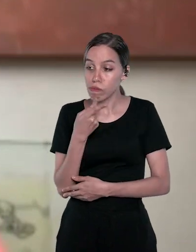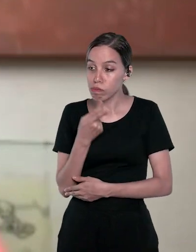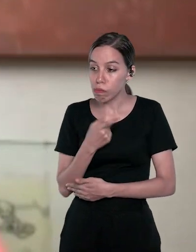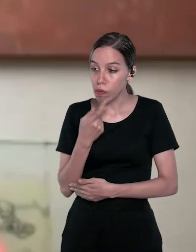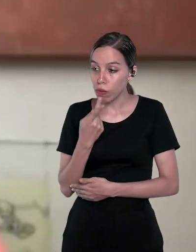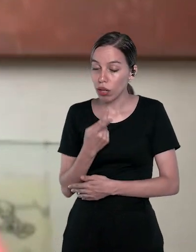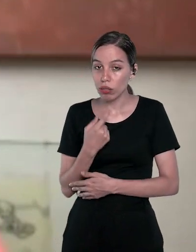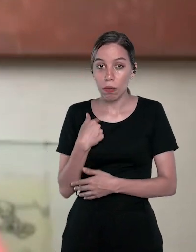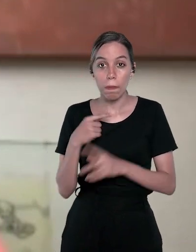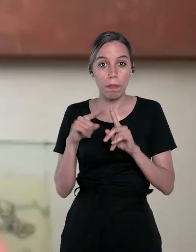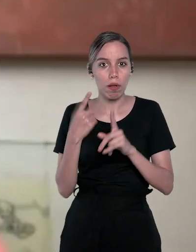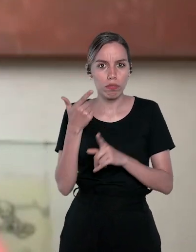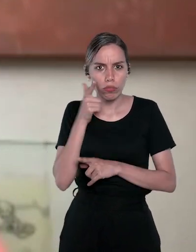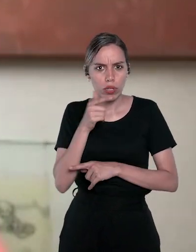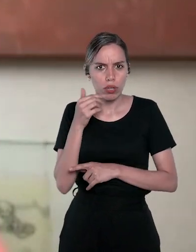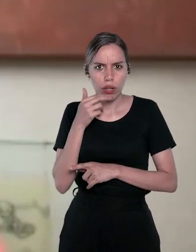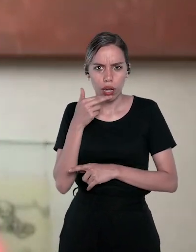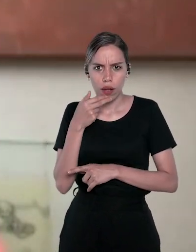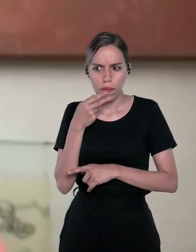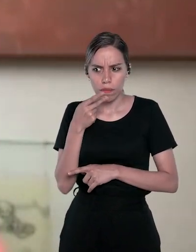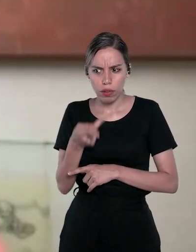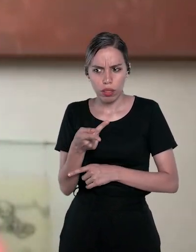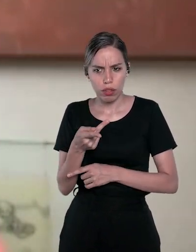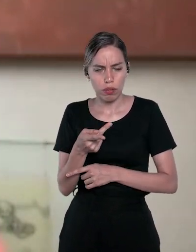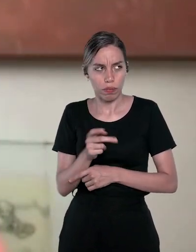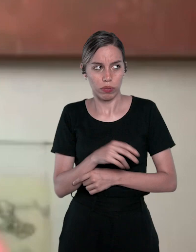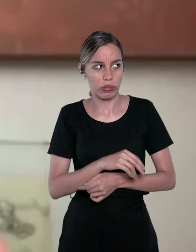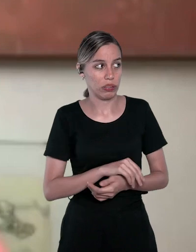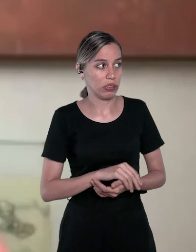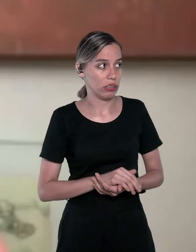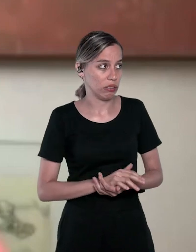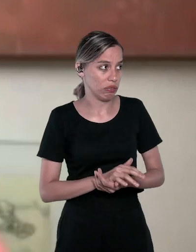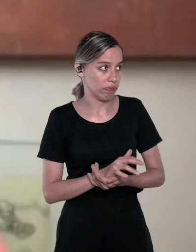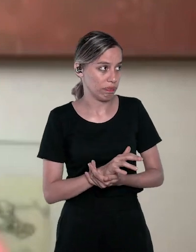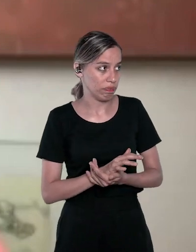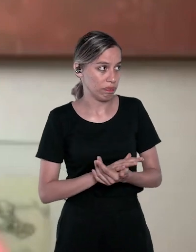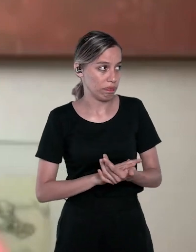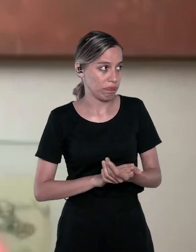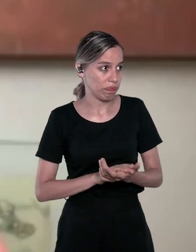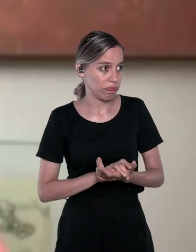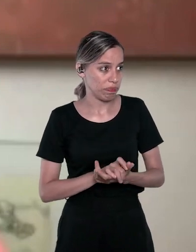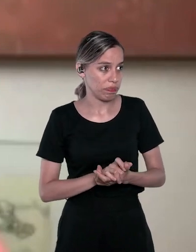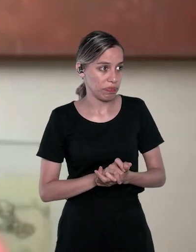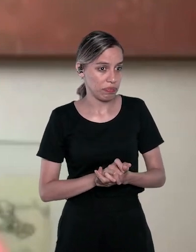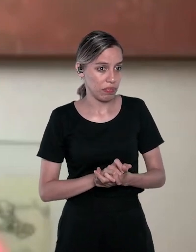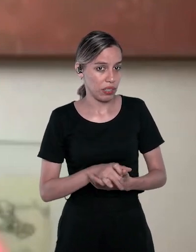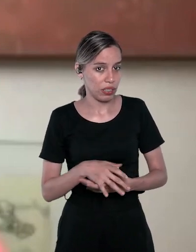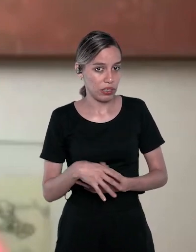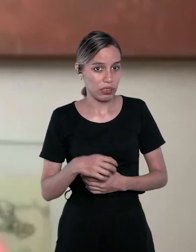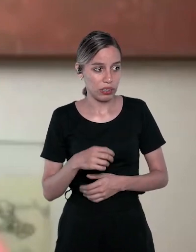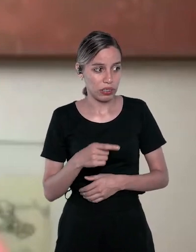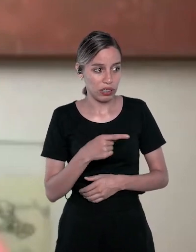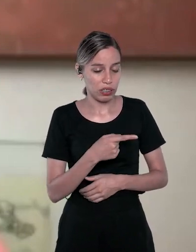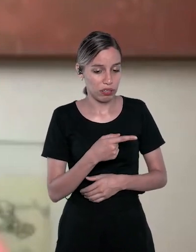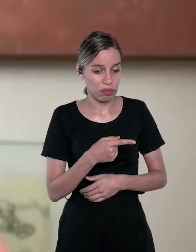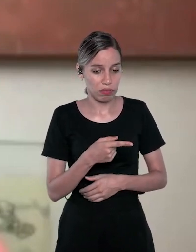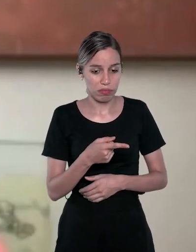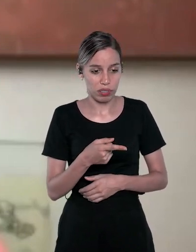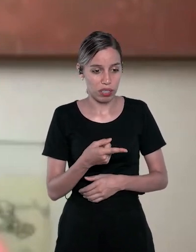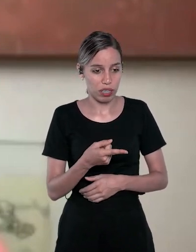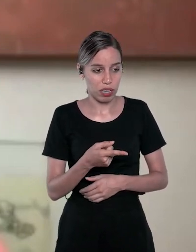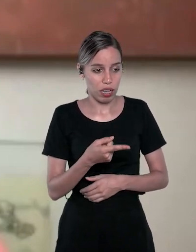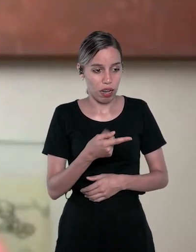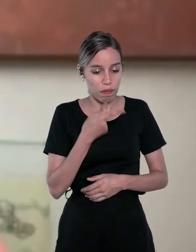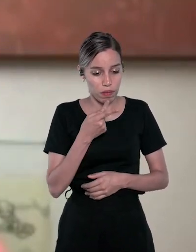para a matéria de capa do caderno no dia seguinte. Eu fui